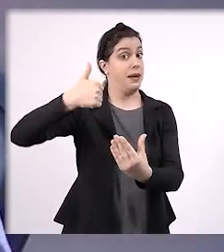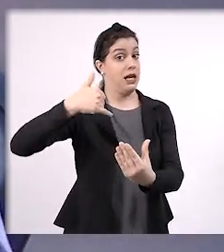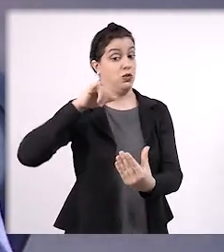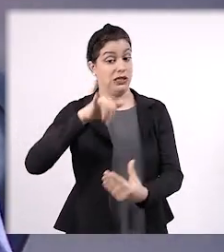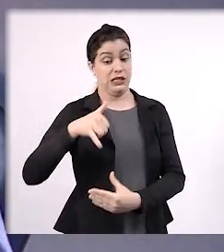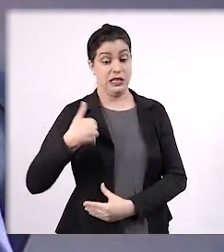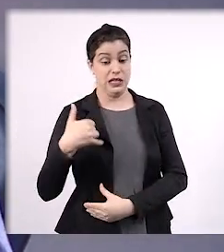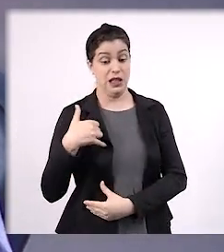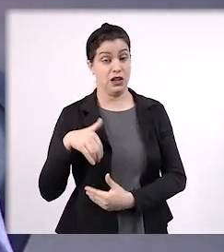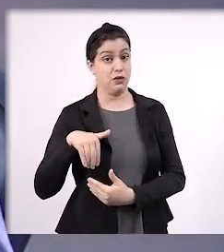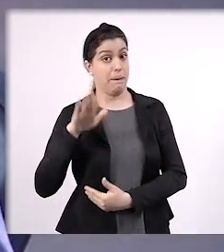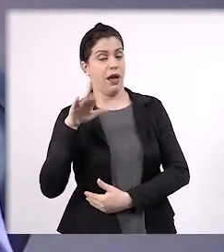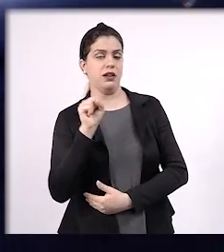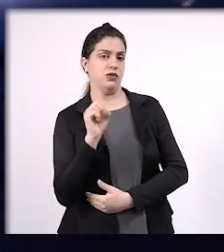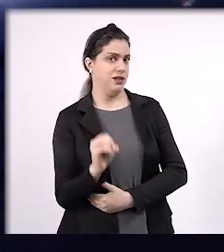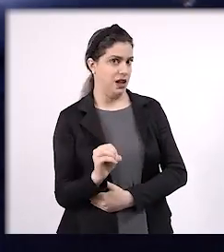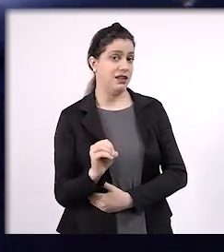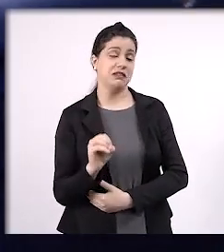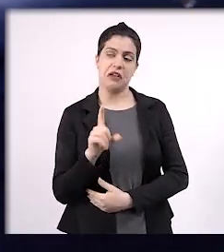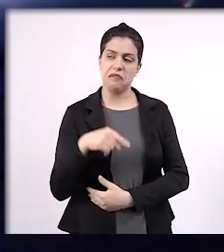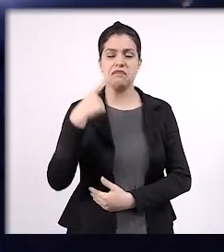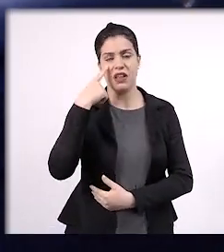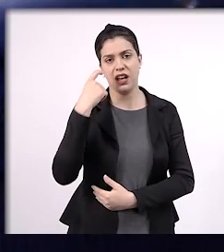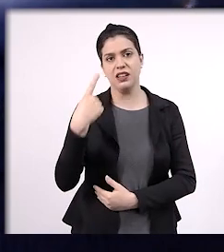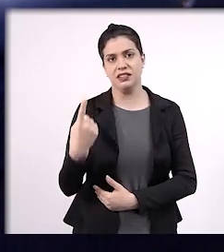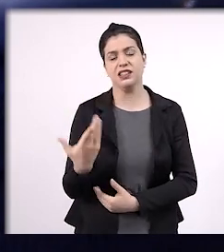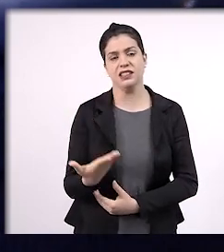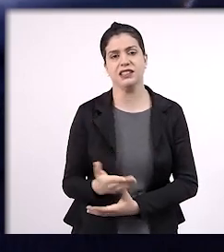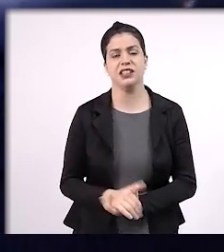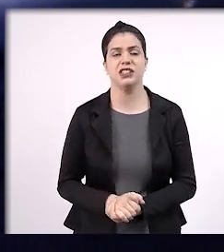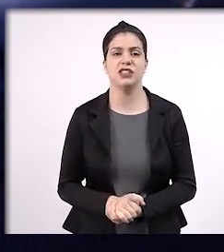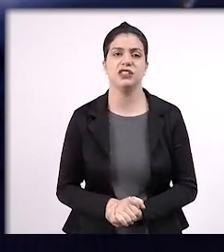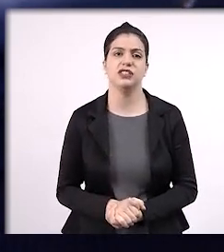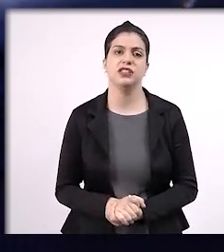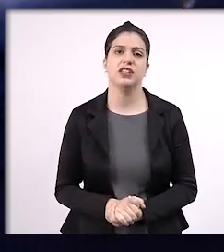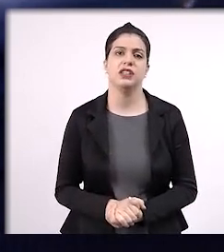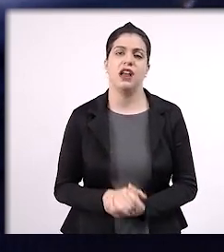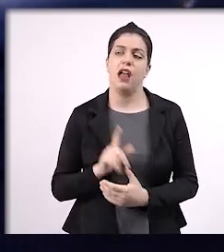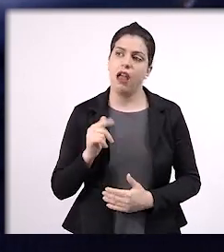todos os demais. É muito interessante. E isso aí é uma construção do próprio